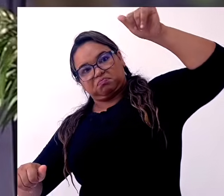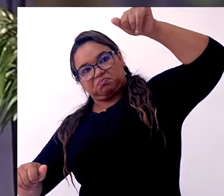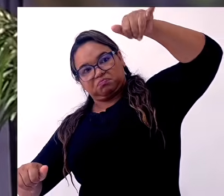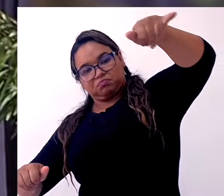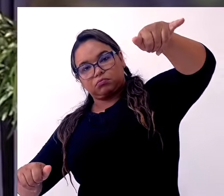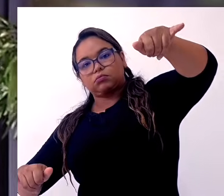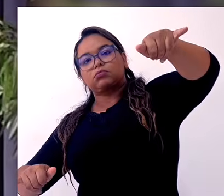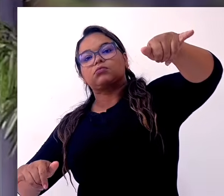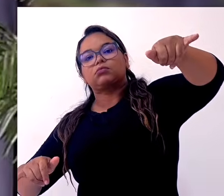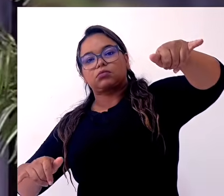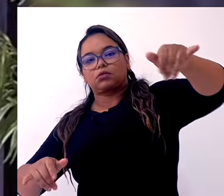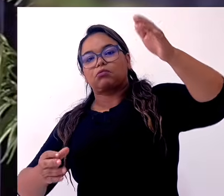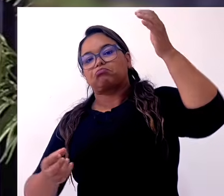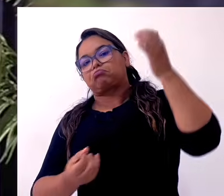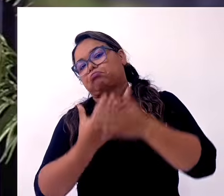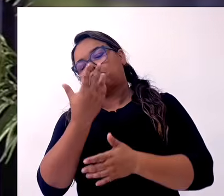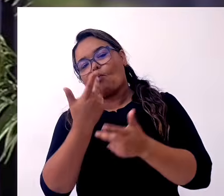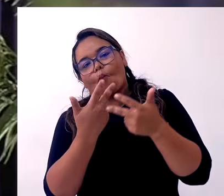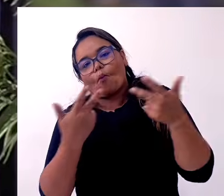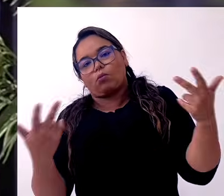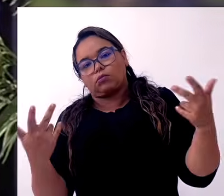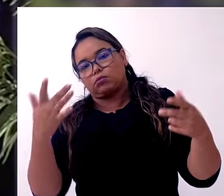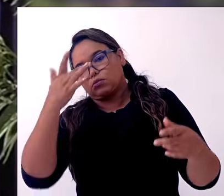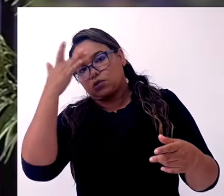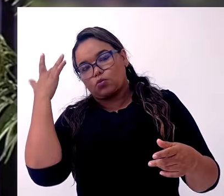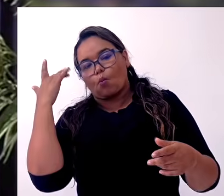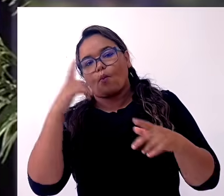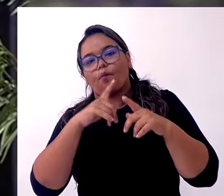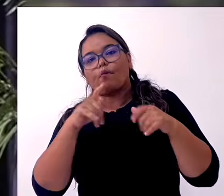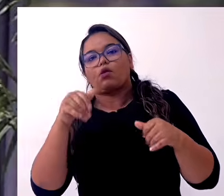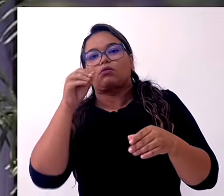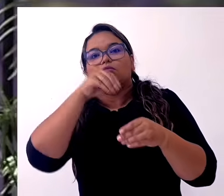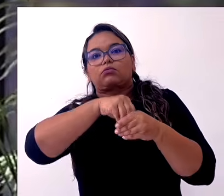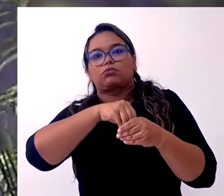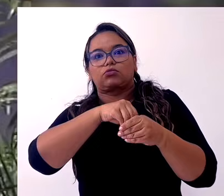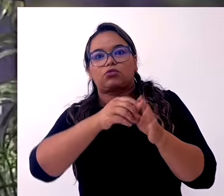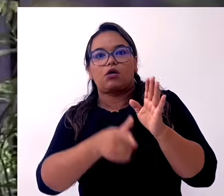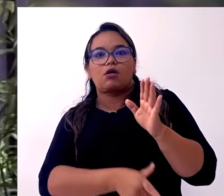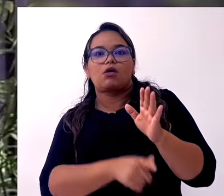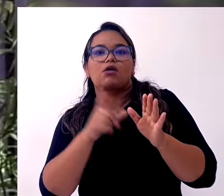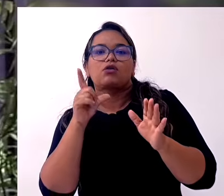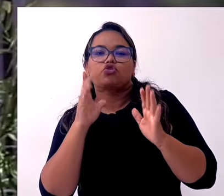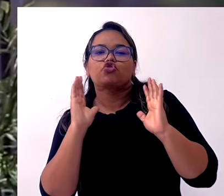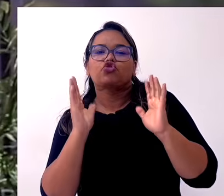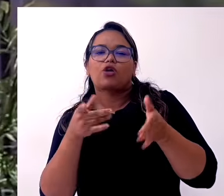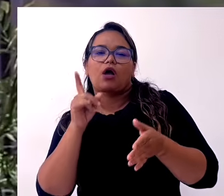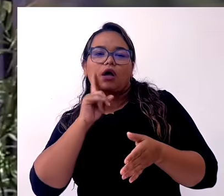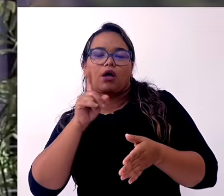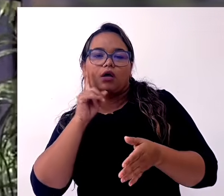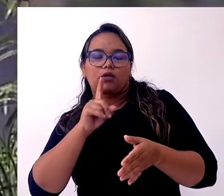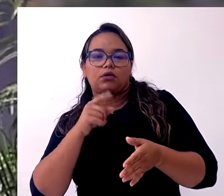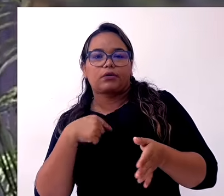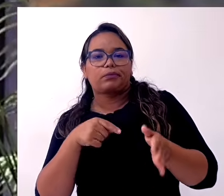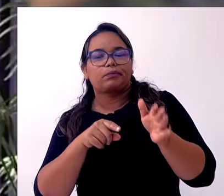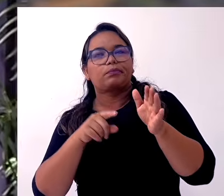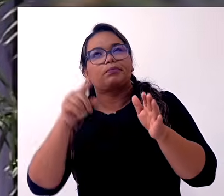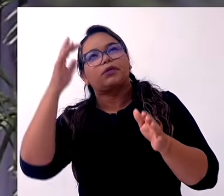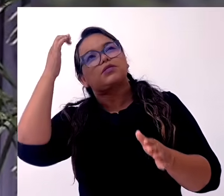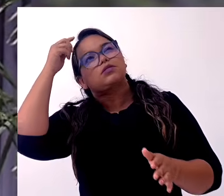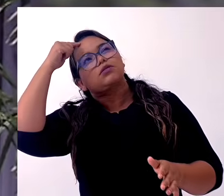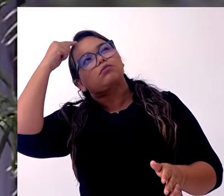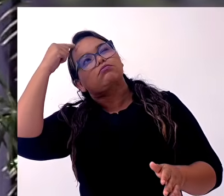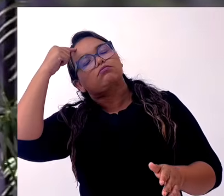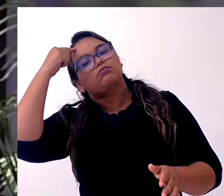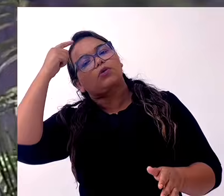Essa é a história. Eles estavam ensaiando uma forma de enganar as pessoas com uma operação de avião, em que um avião